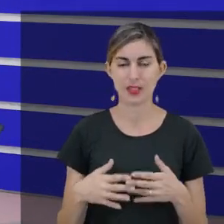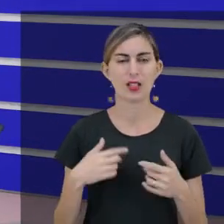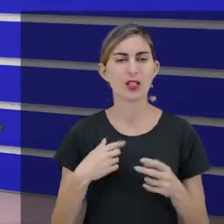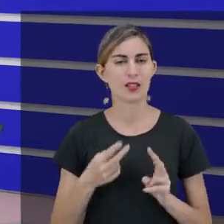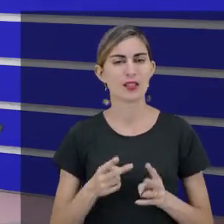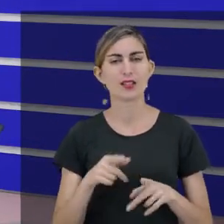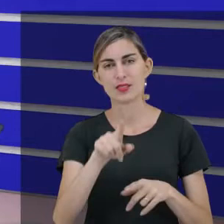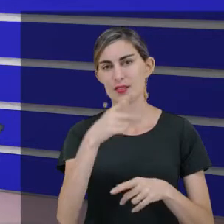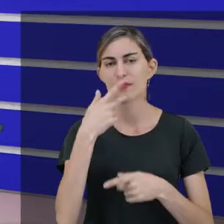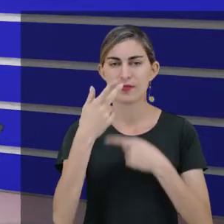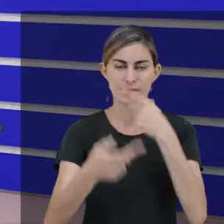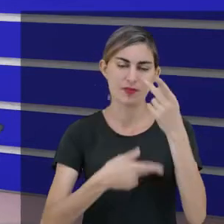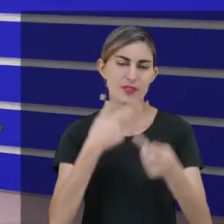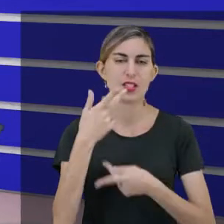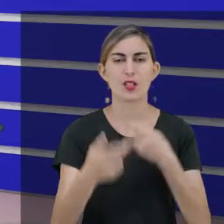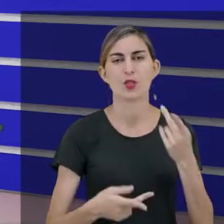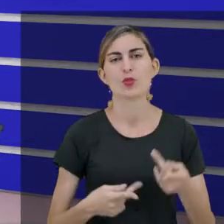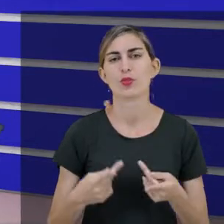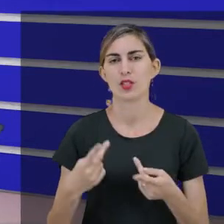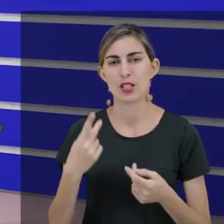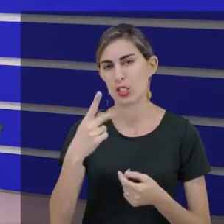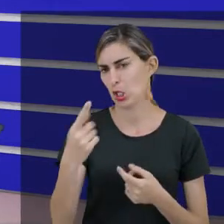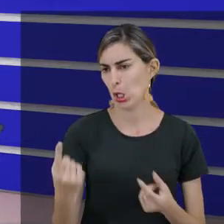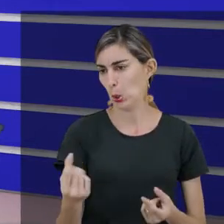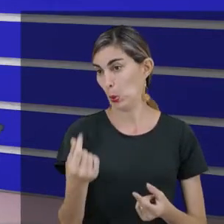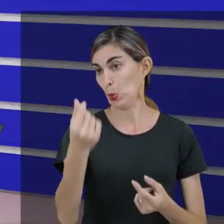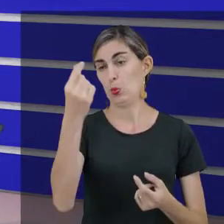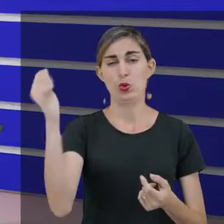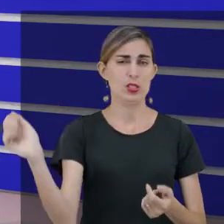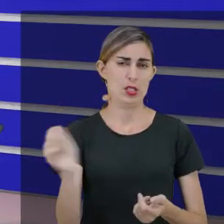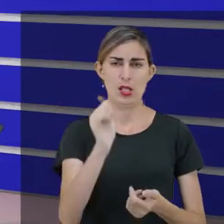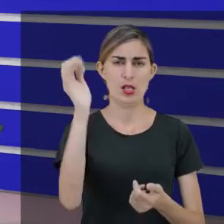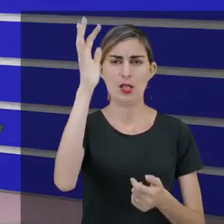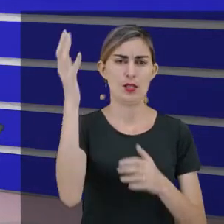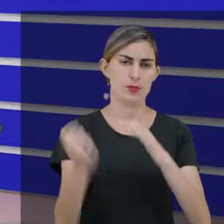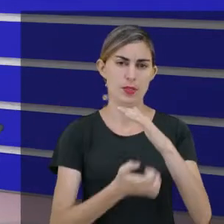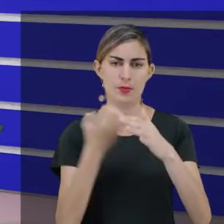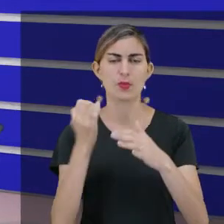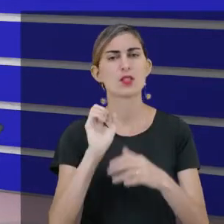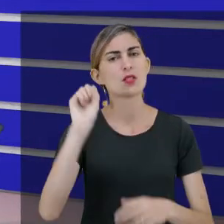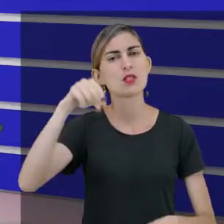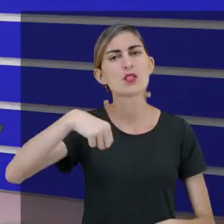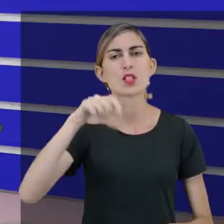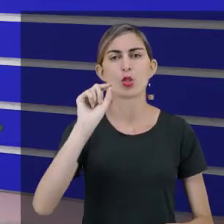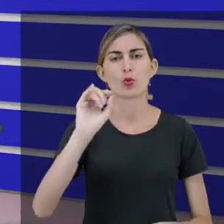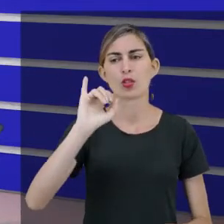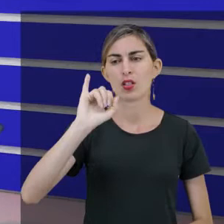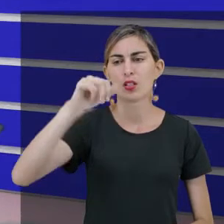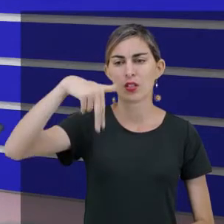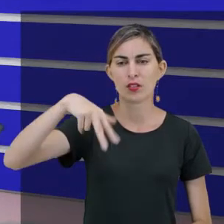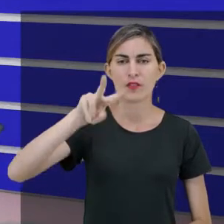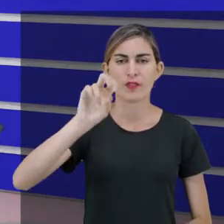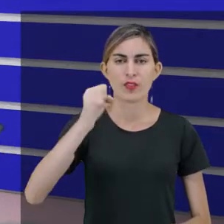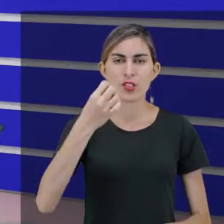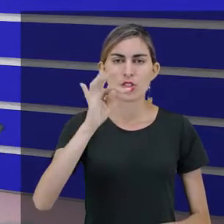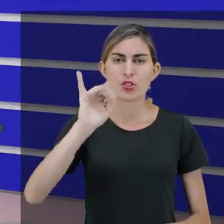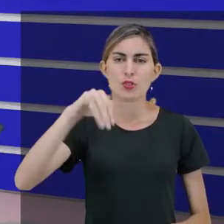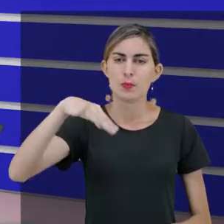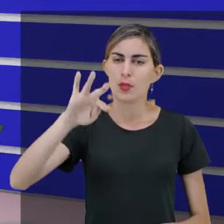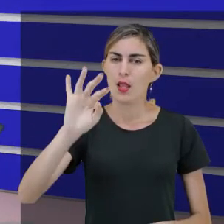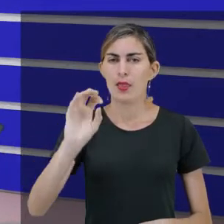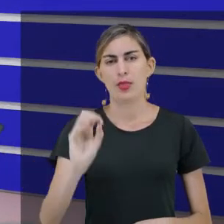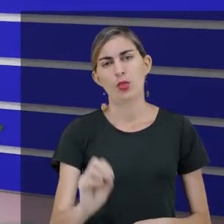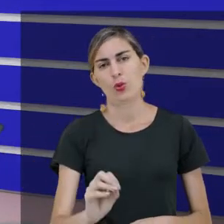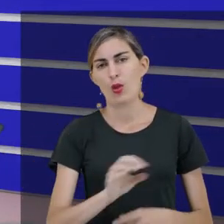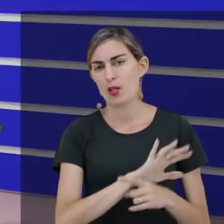senhor mesmo disse, não é um custo para a empresa, e sim um investimento. Quando a